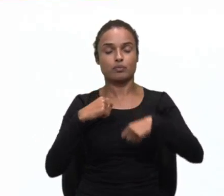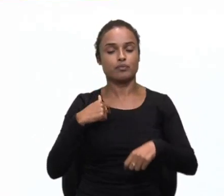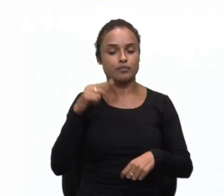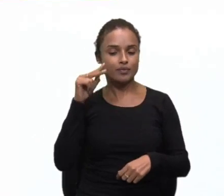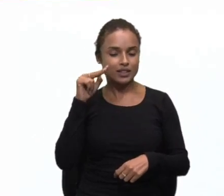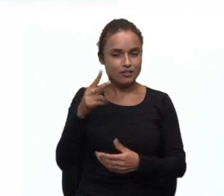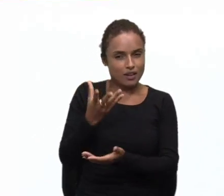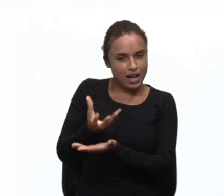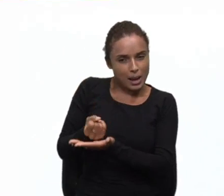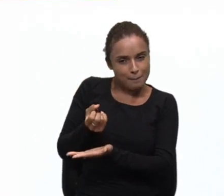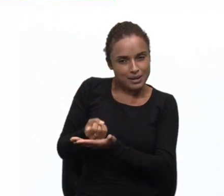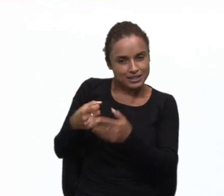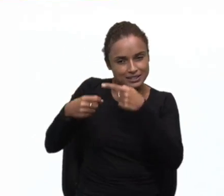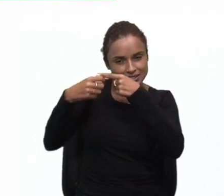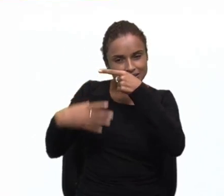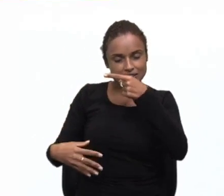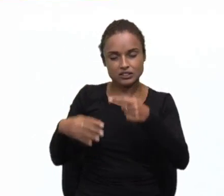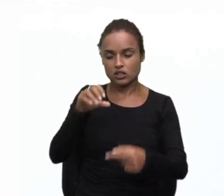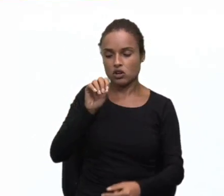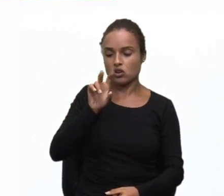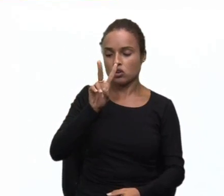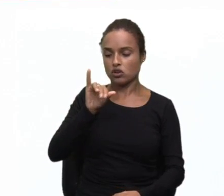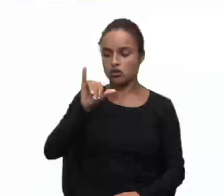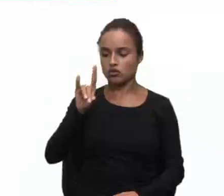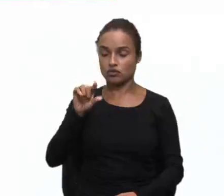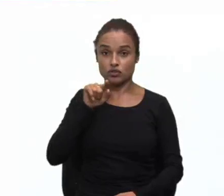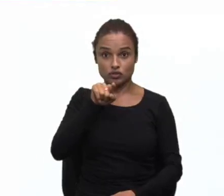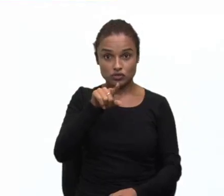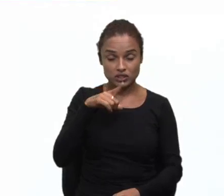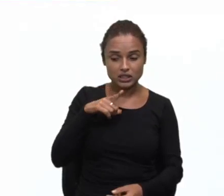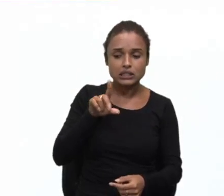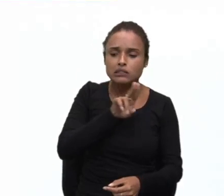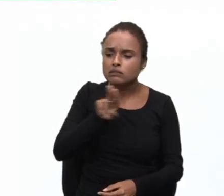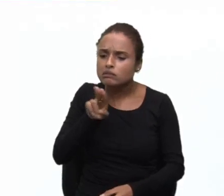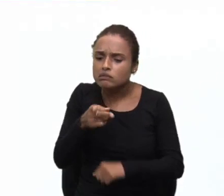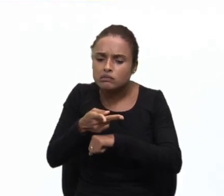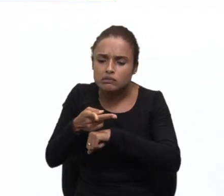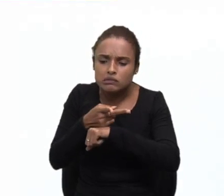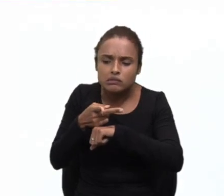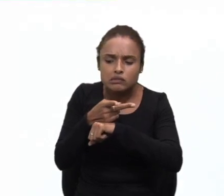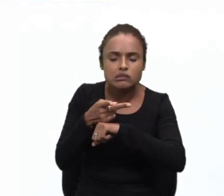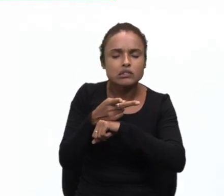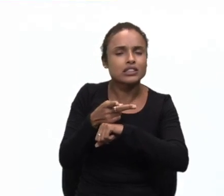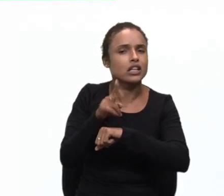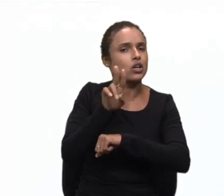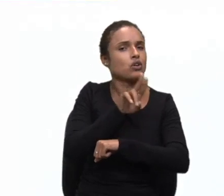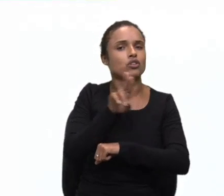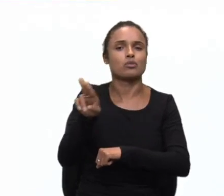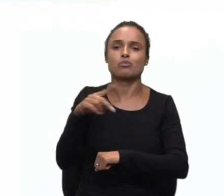clicar, tentando achar o nome, você não vai encontrar. Você vai encontrar cada uma dessas articulações.